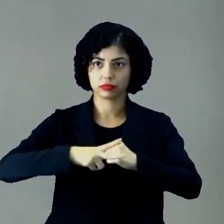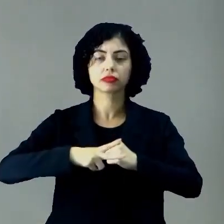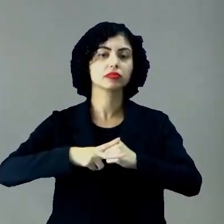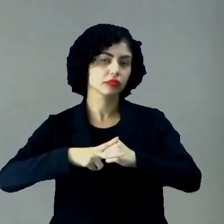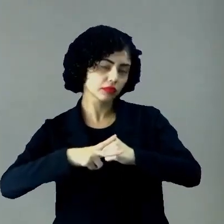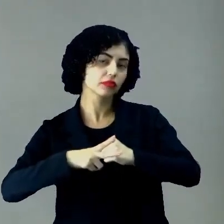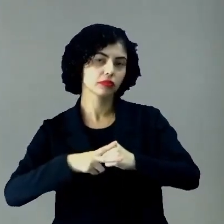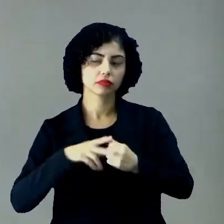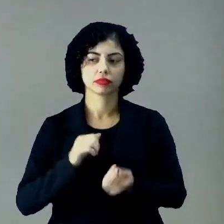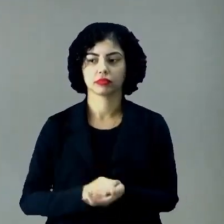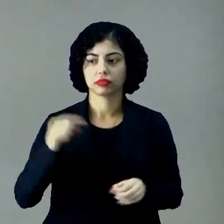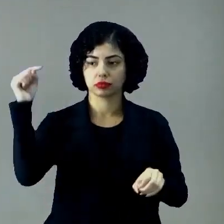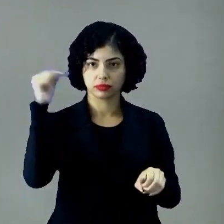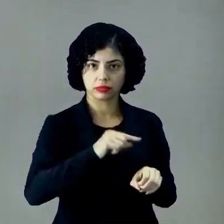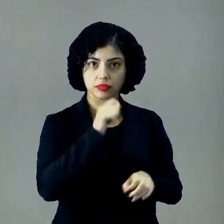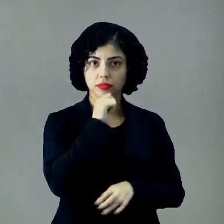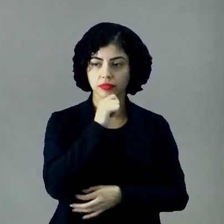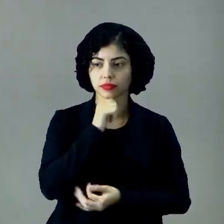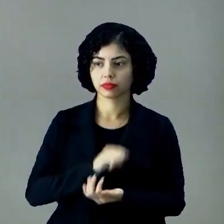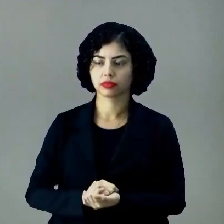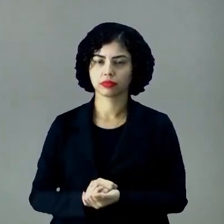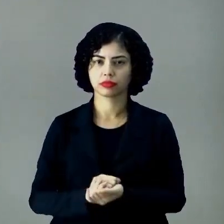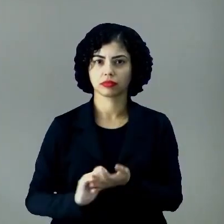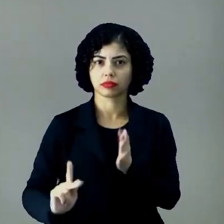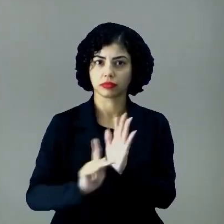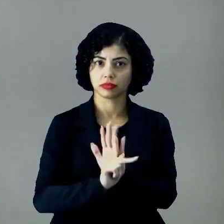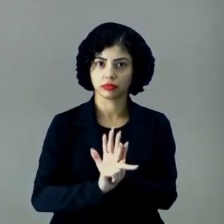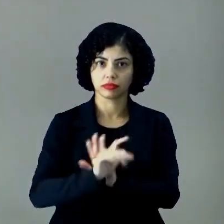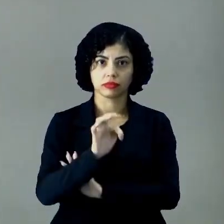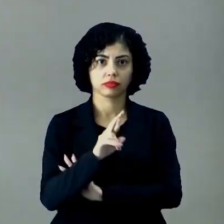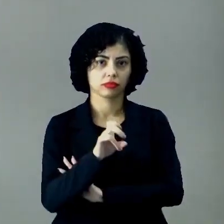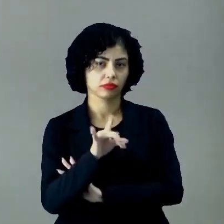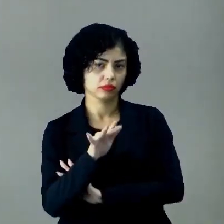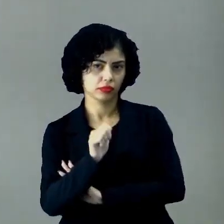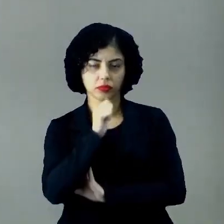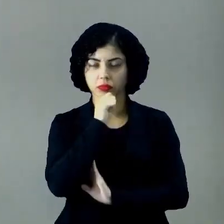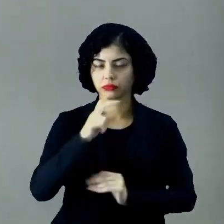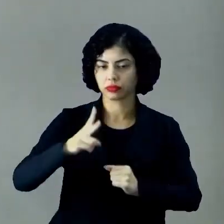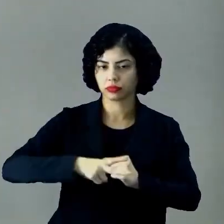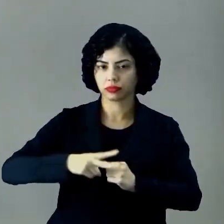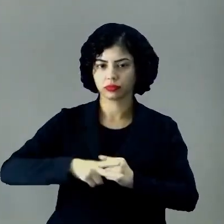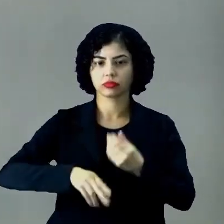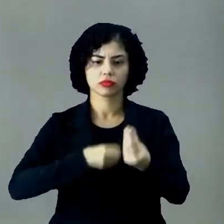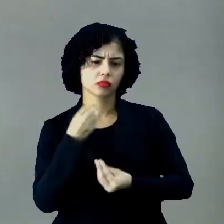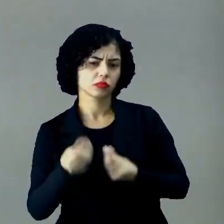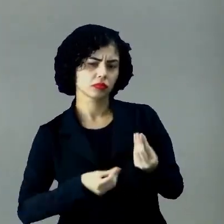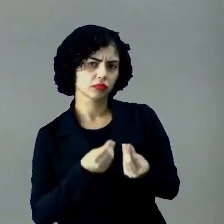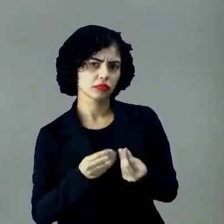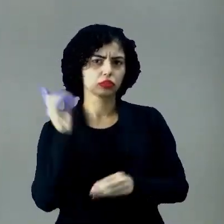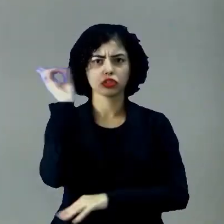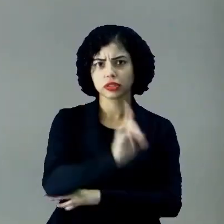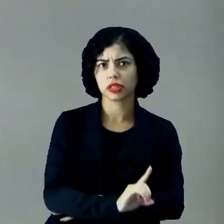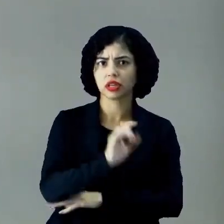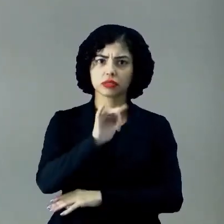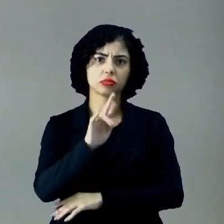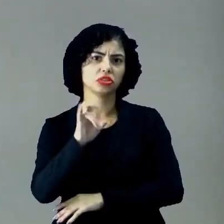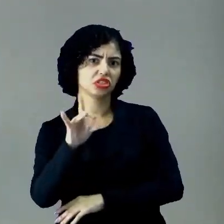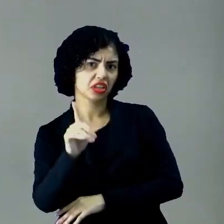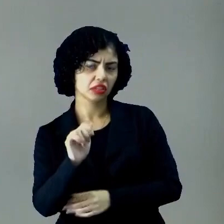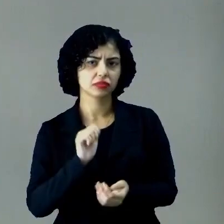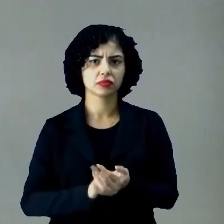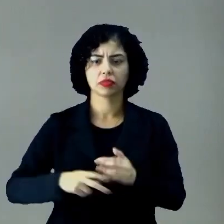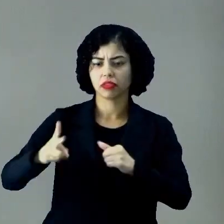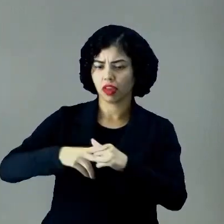né sobre o núcleo né sobre essa questão da transitividade do verbo né quando transitivo direto direto